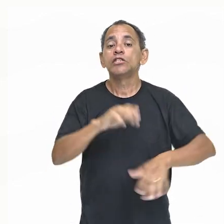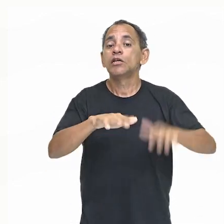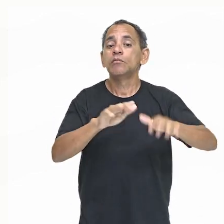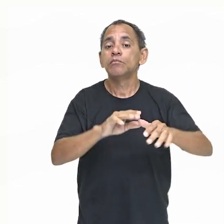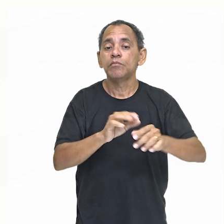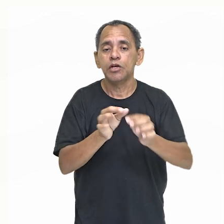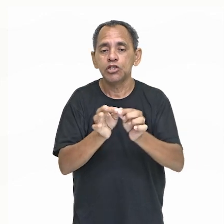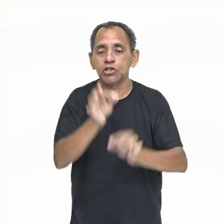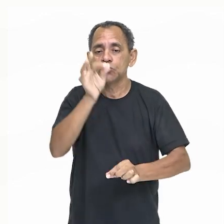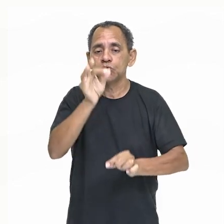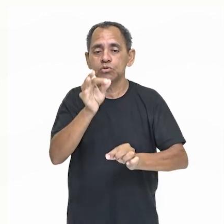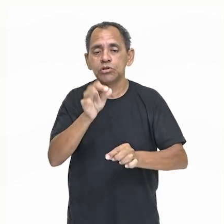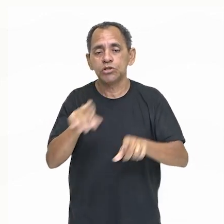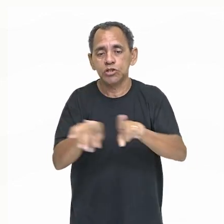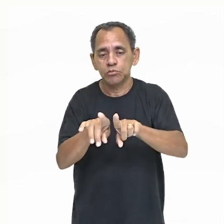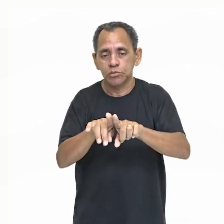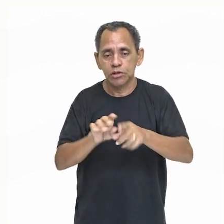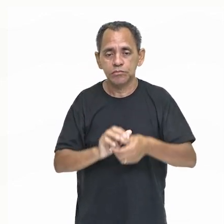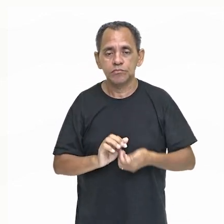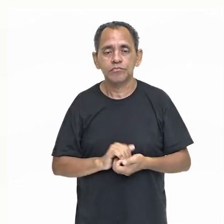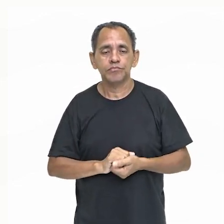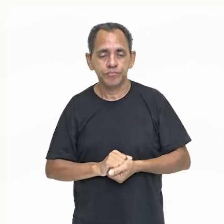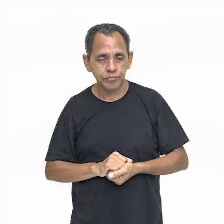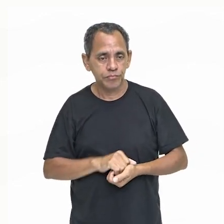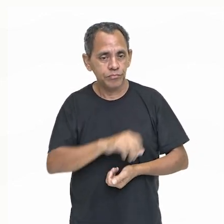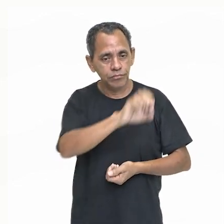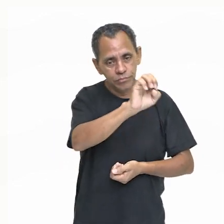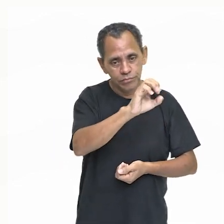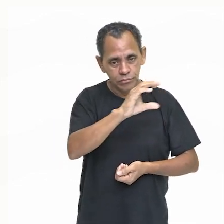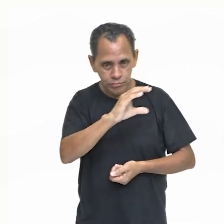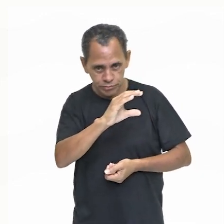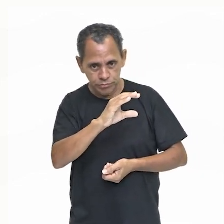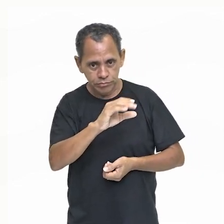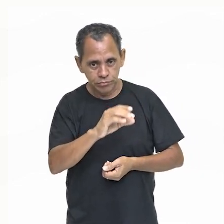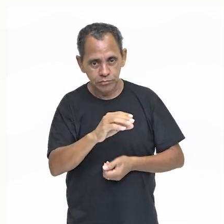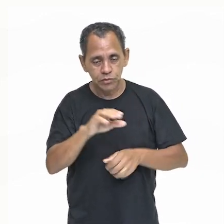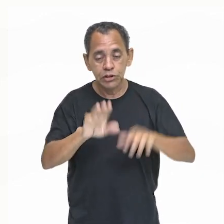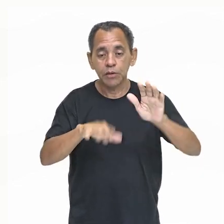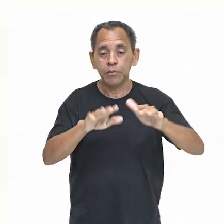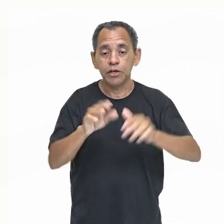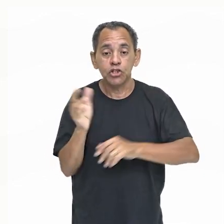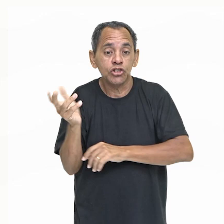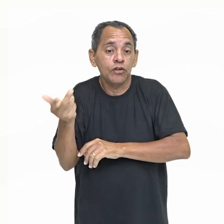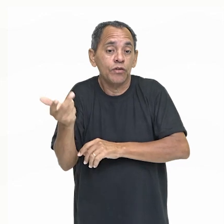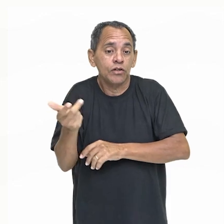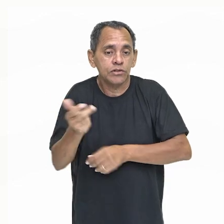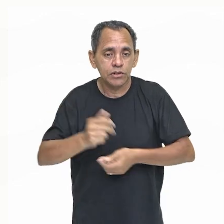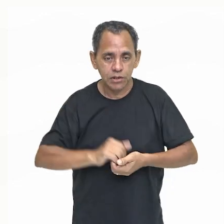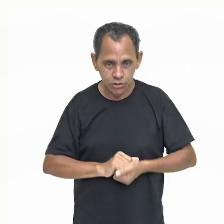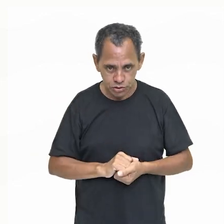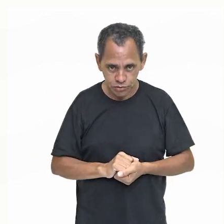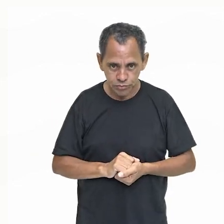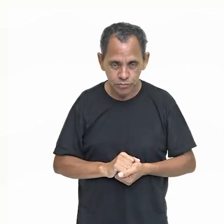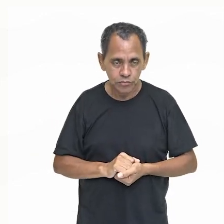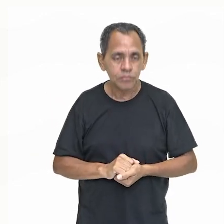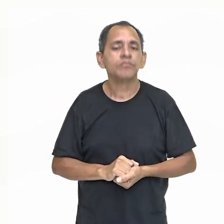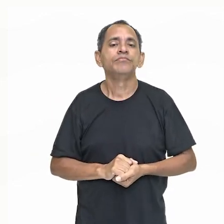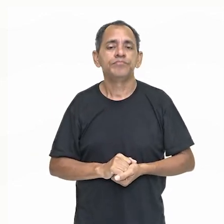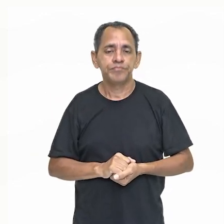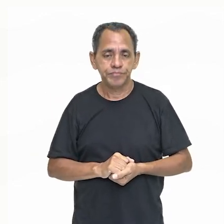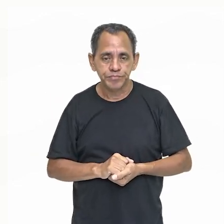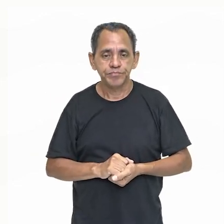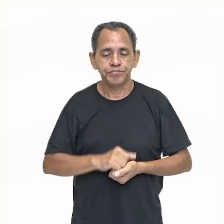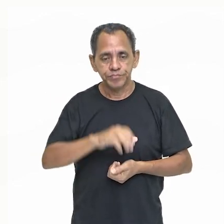altura a energia cinética né a energia cinética depende da velocidade a energia potencial gravitacional depende da